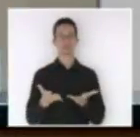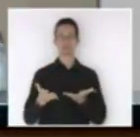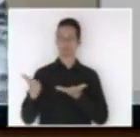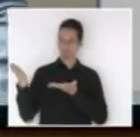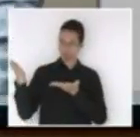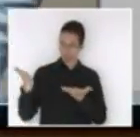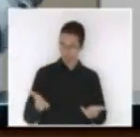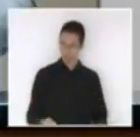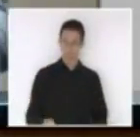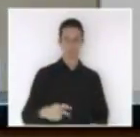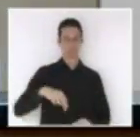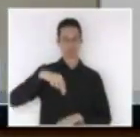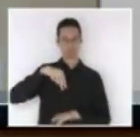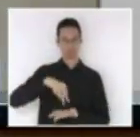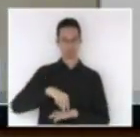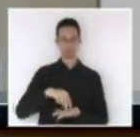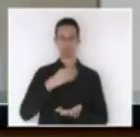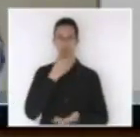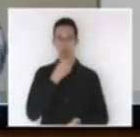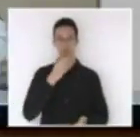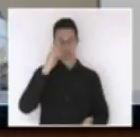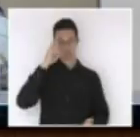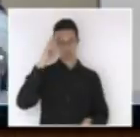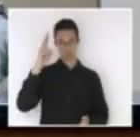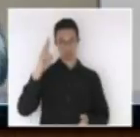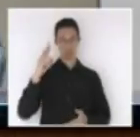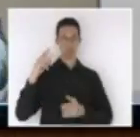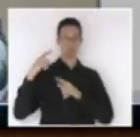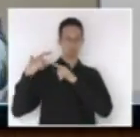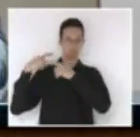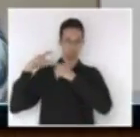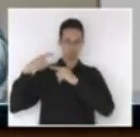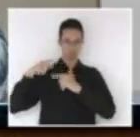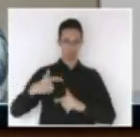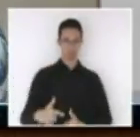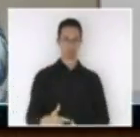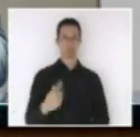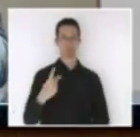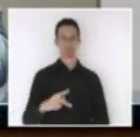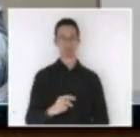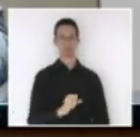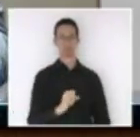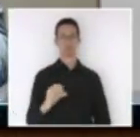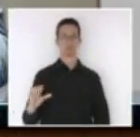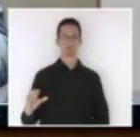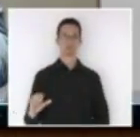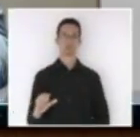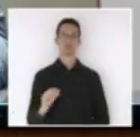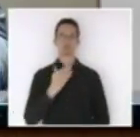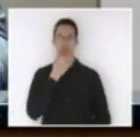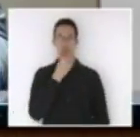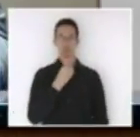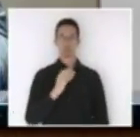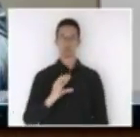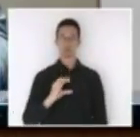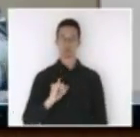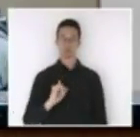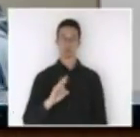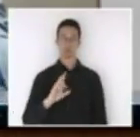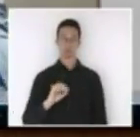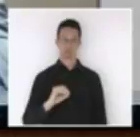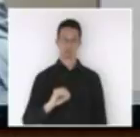da tribuna o diretor de eventos do Movimento Tradicionalista Gaúcho de Santa Catarina, o senhor Ciro